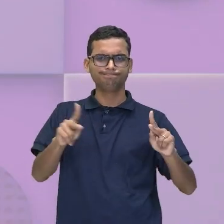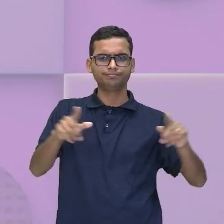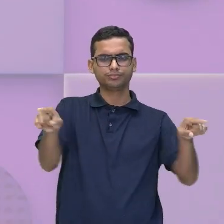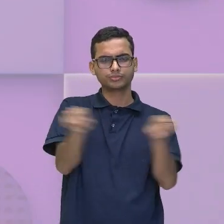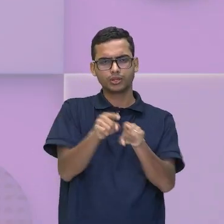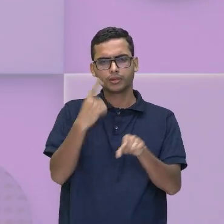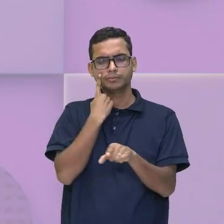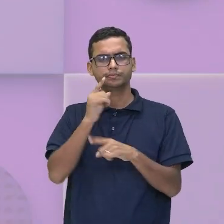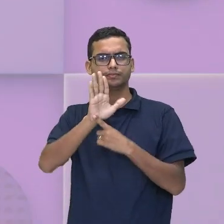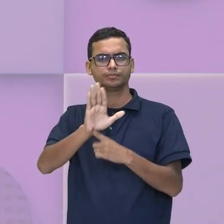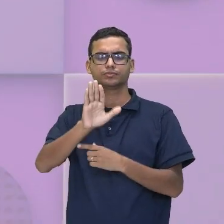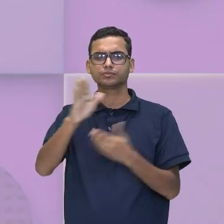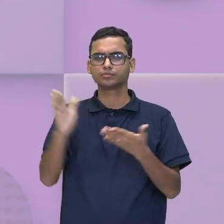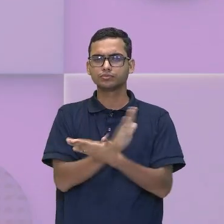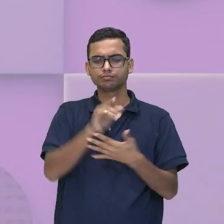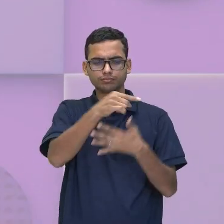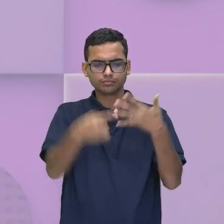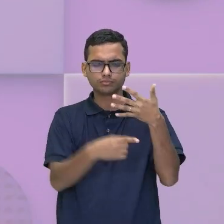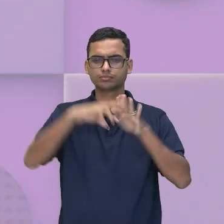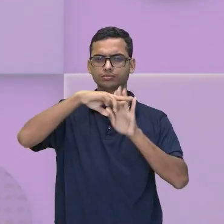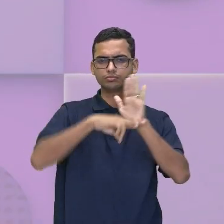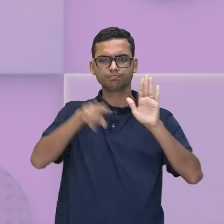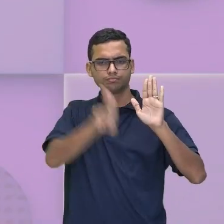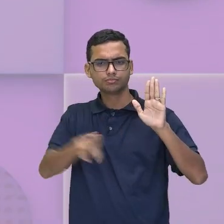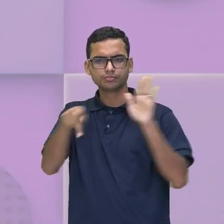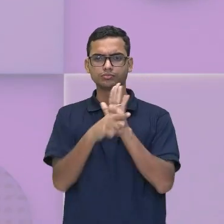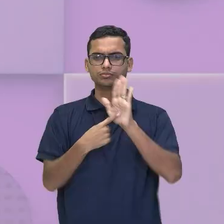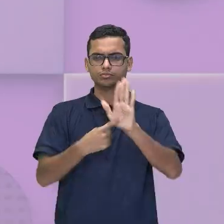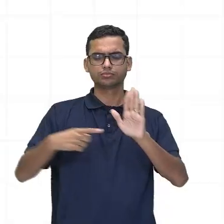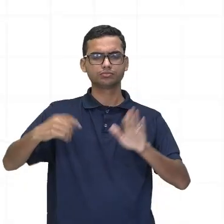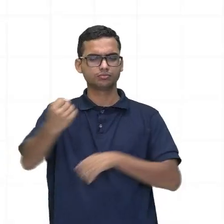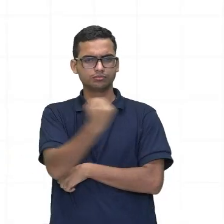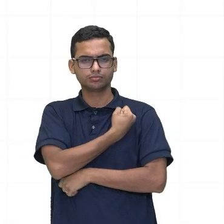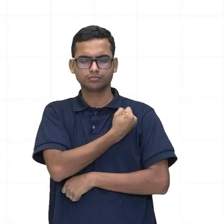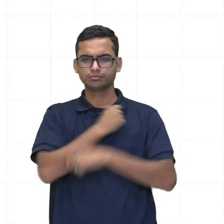aqui algumas aplicações onde aparece o nosso número negativo. Vamos lá.